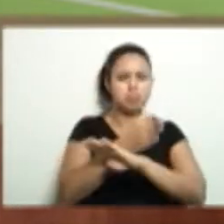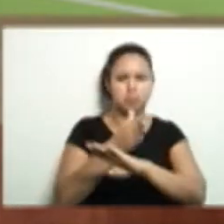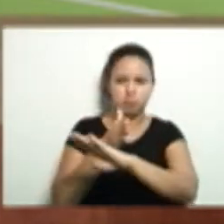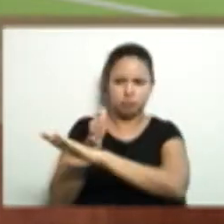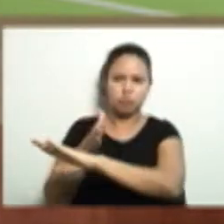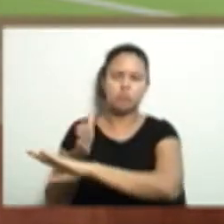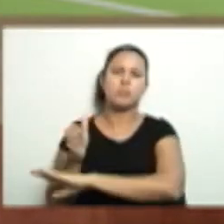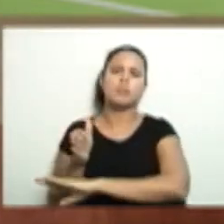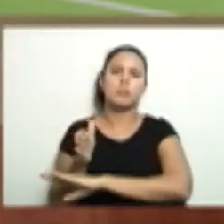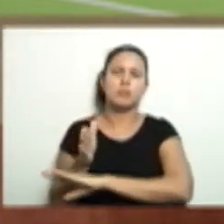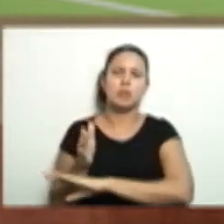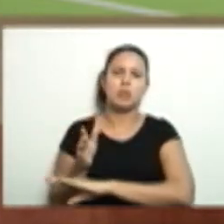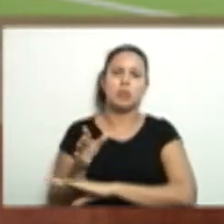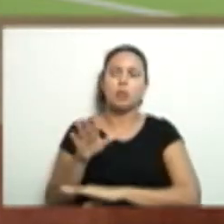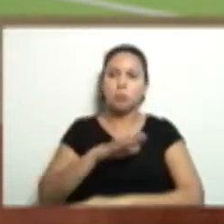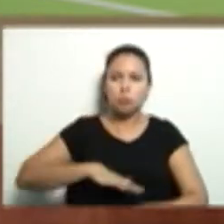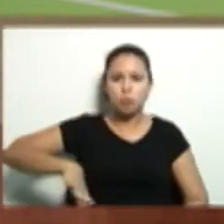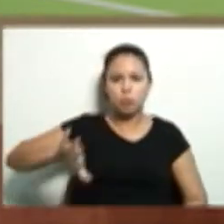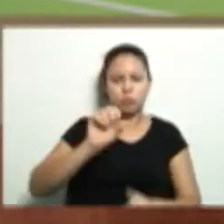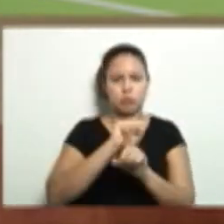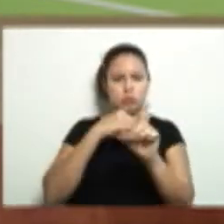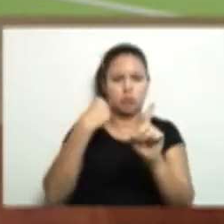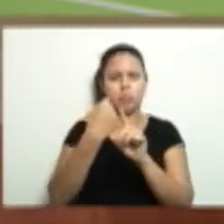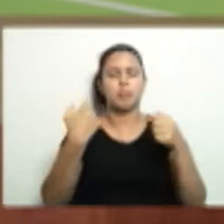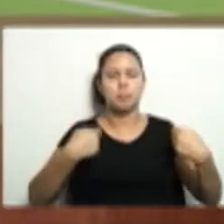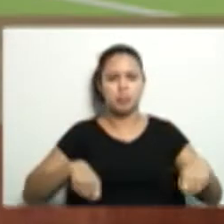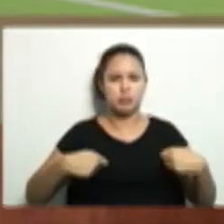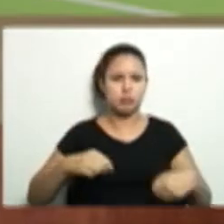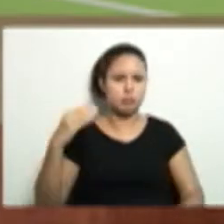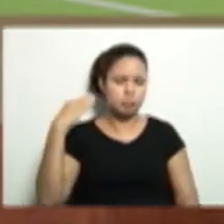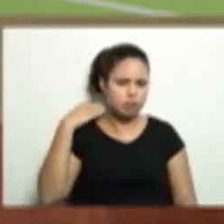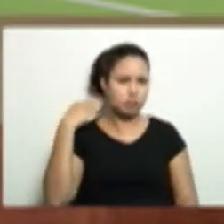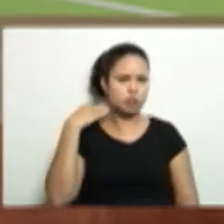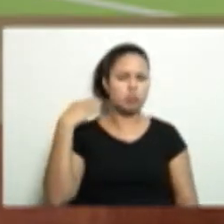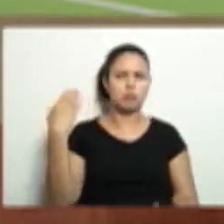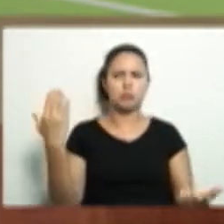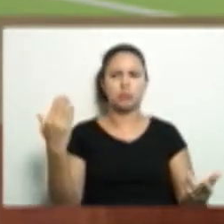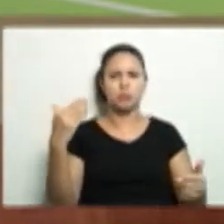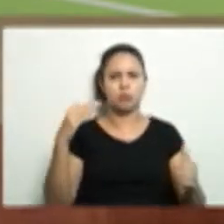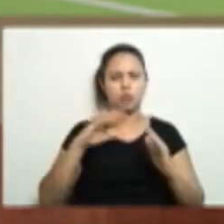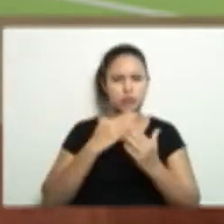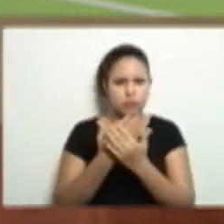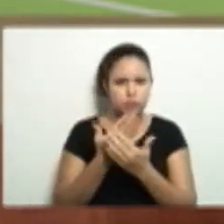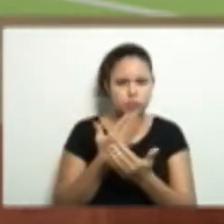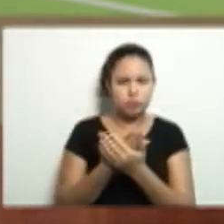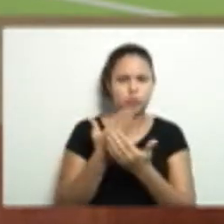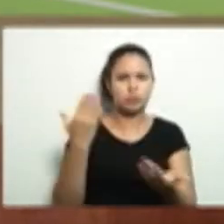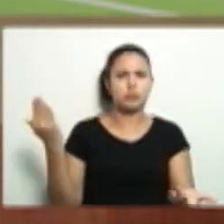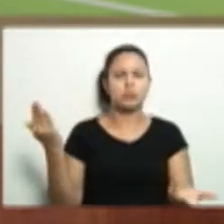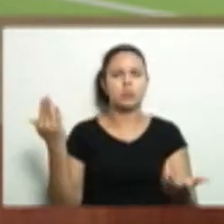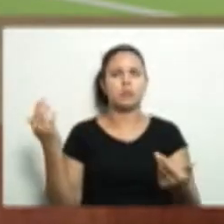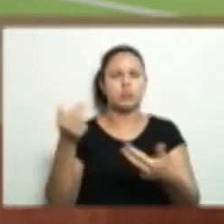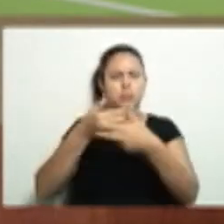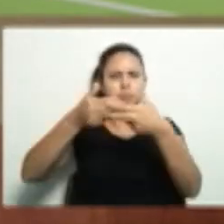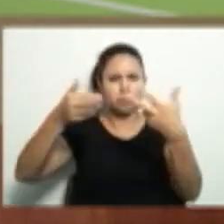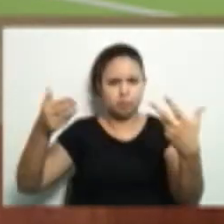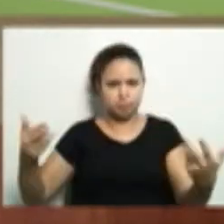escolas, todos eles vão precisar, alguma vez na vida, de acessar essas lojas de serviço em